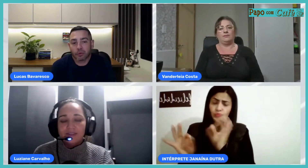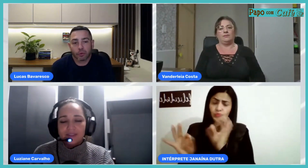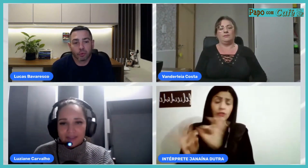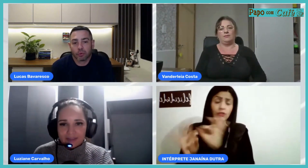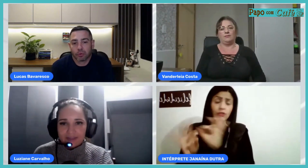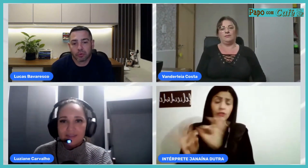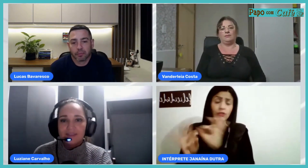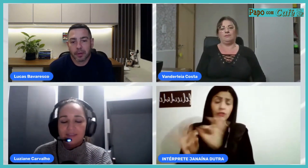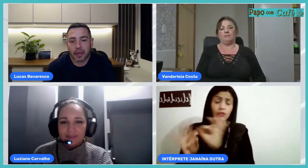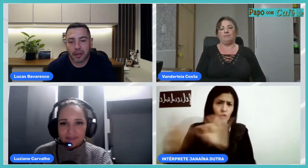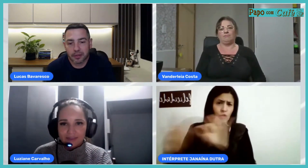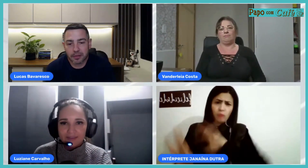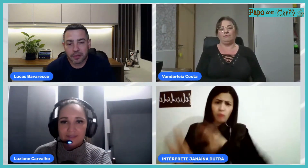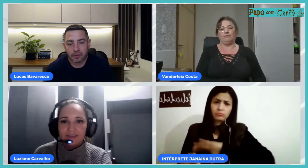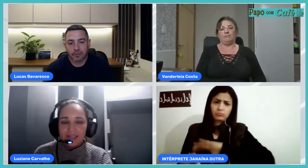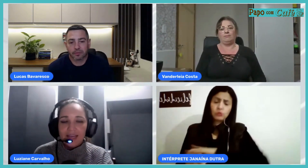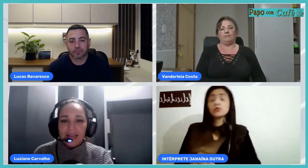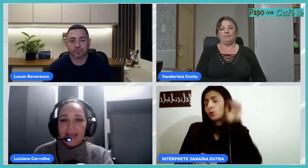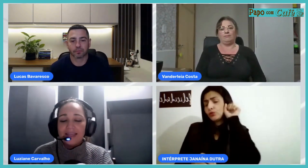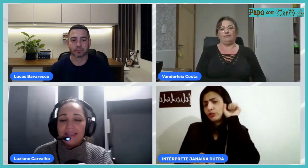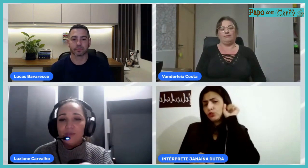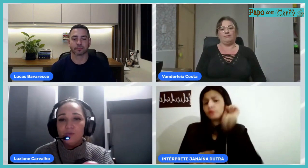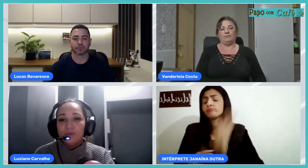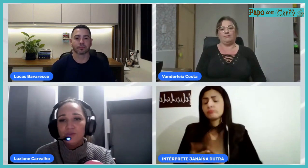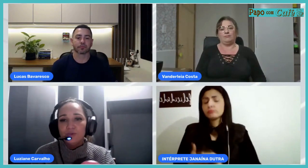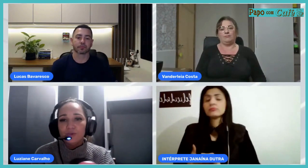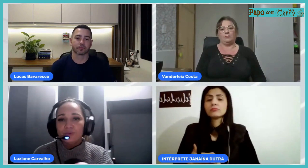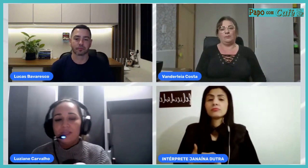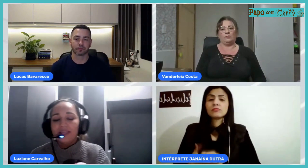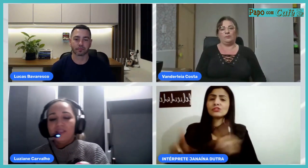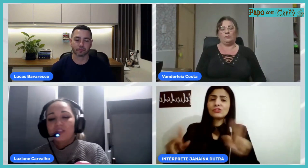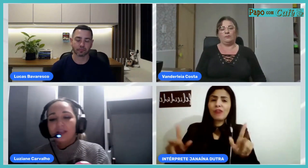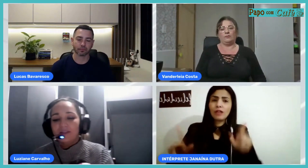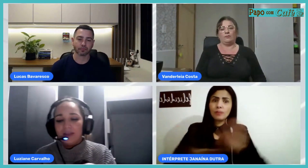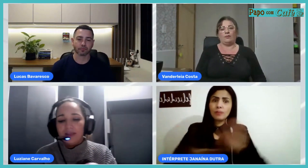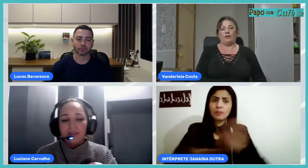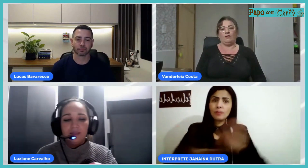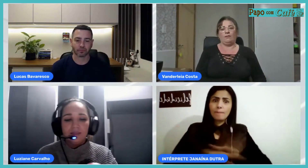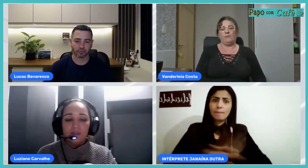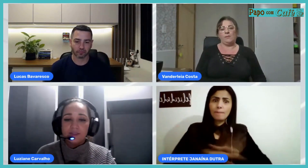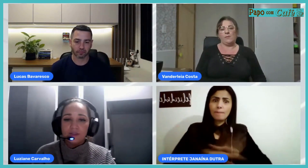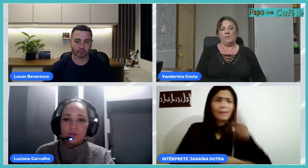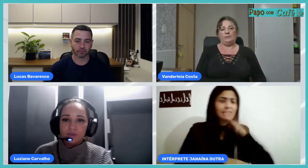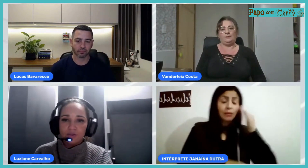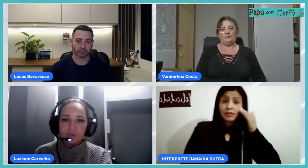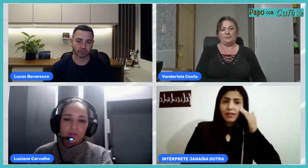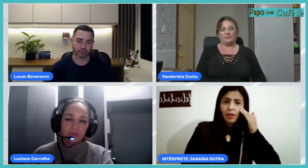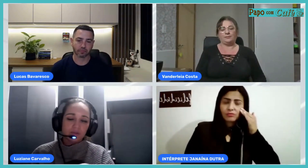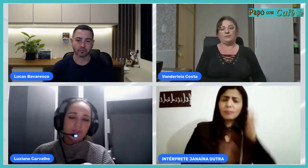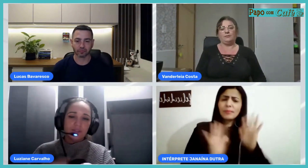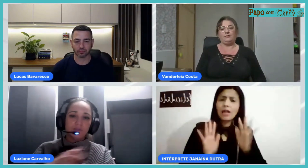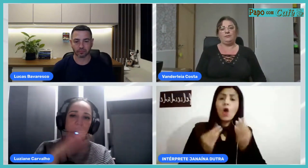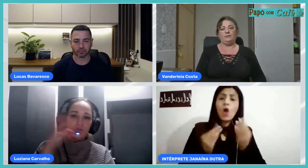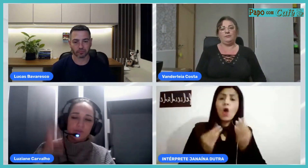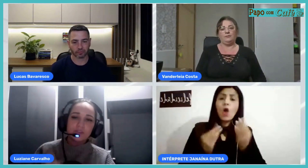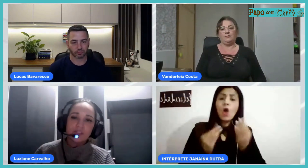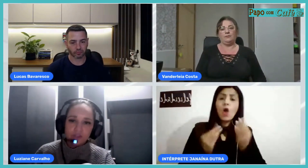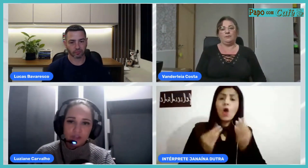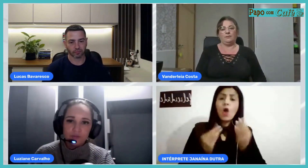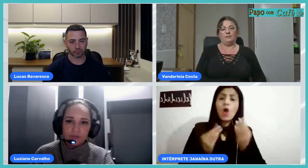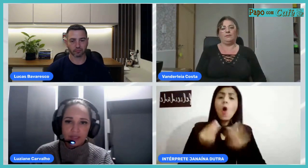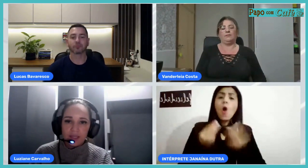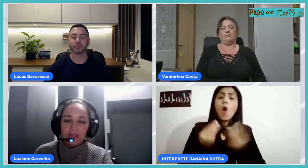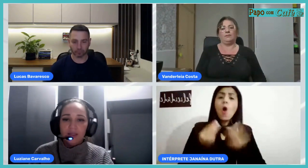ensinar isso para eles? É que o surdo, ele já tem... Nós temos todos